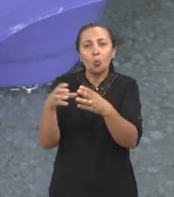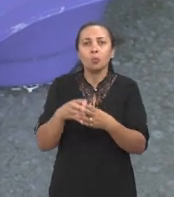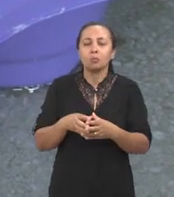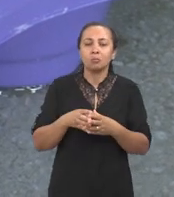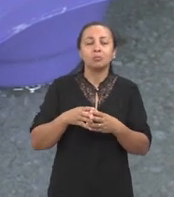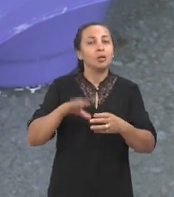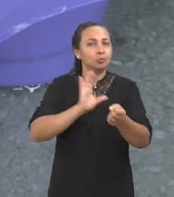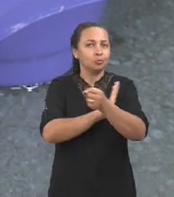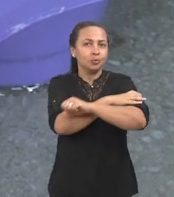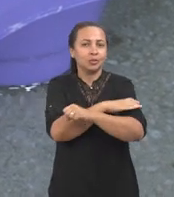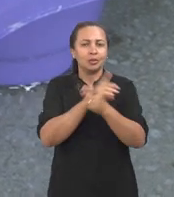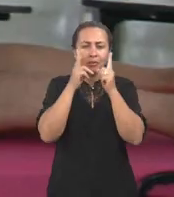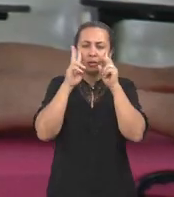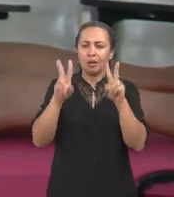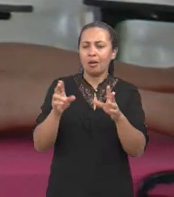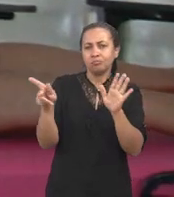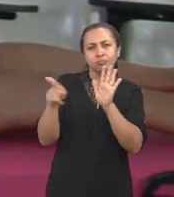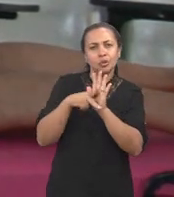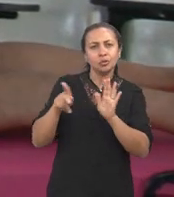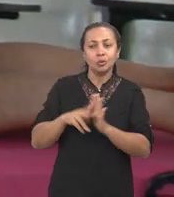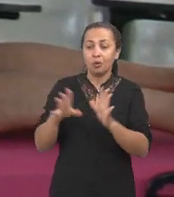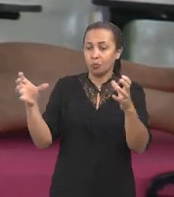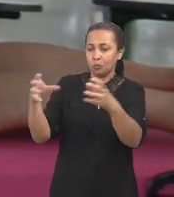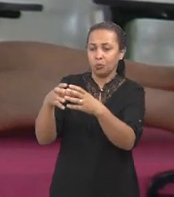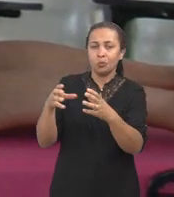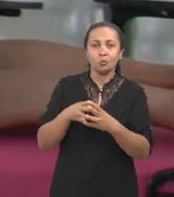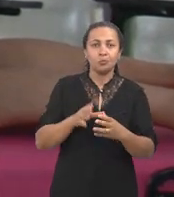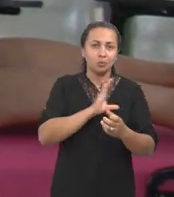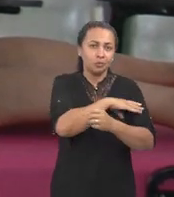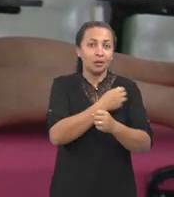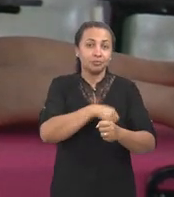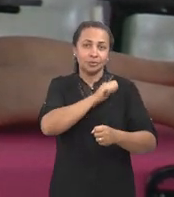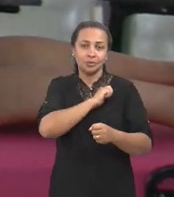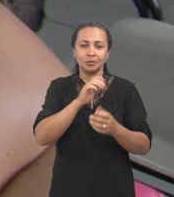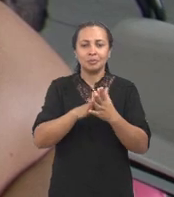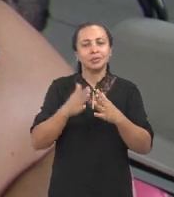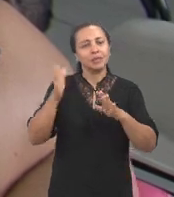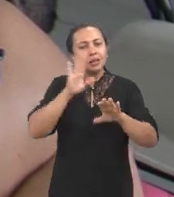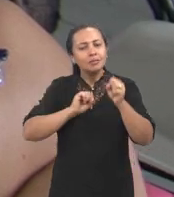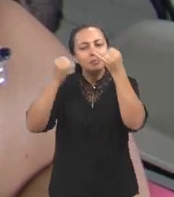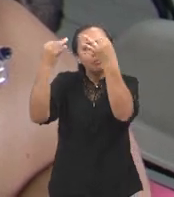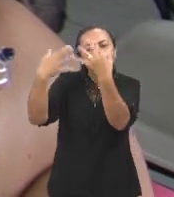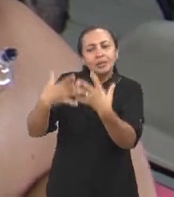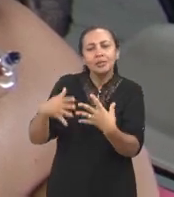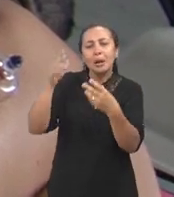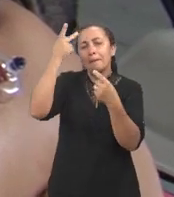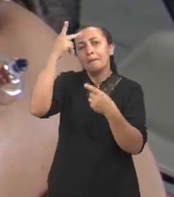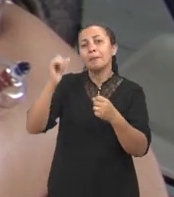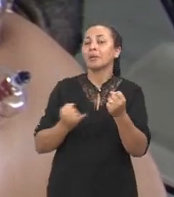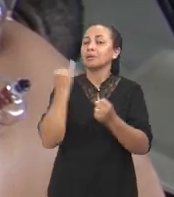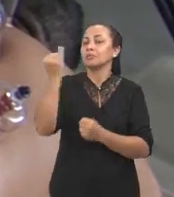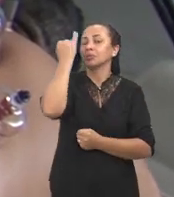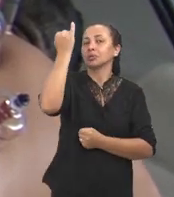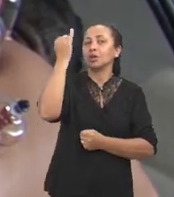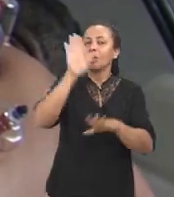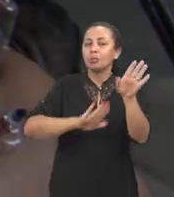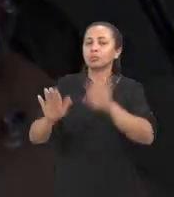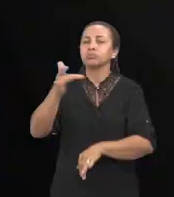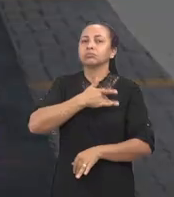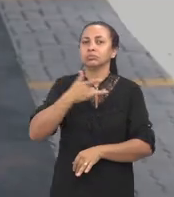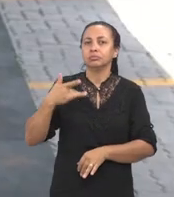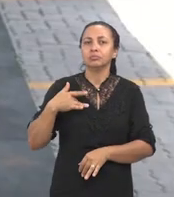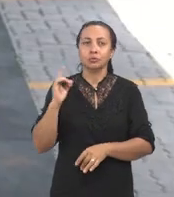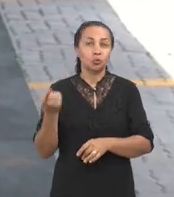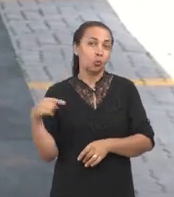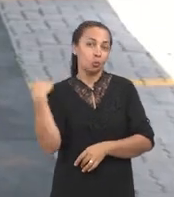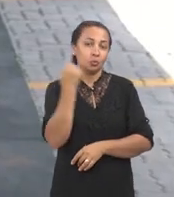estudantes ampliam os conhecimentos sobre as particularidades desse público os policiais são sensibilizados para a importância do Cuidado Com a